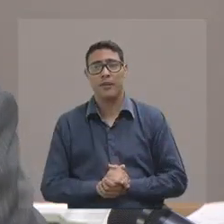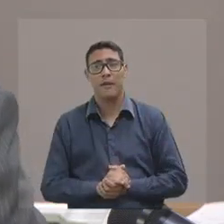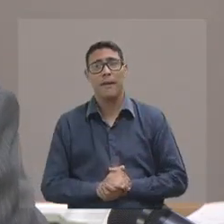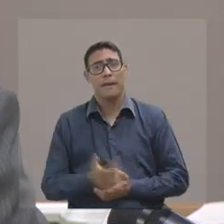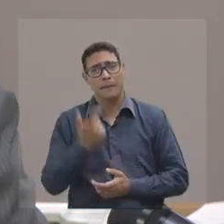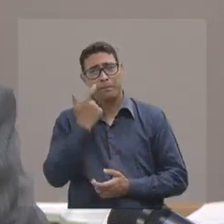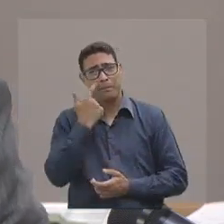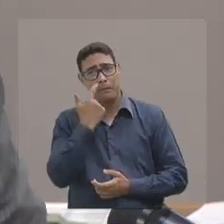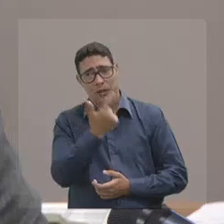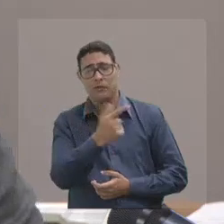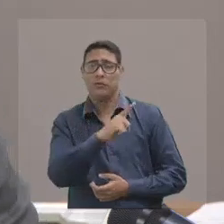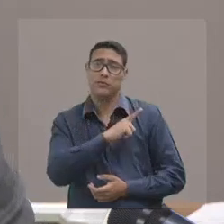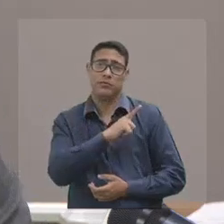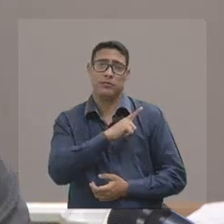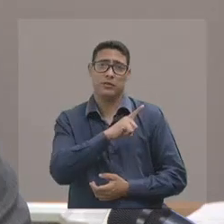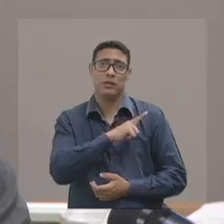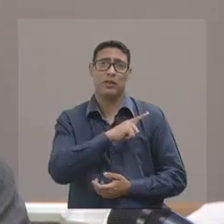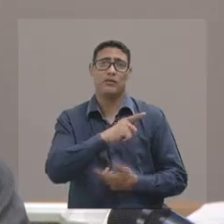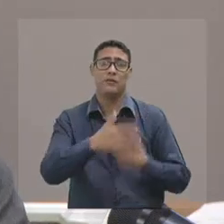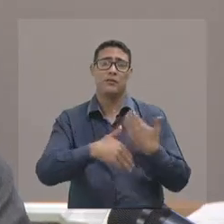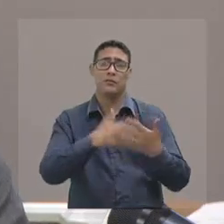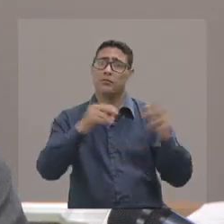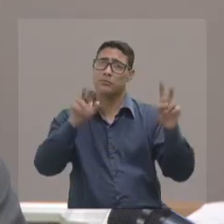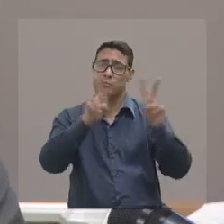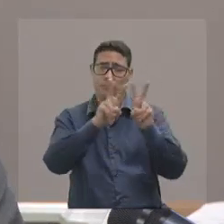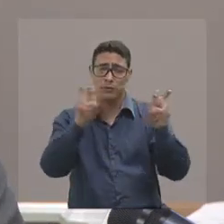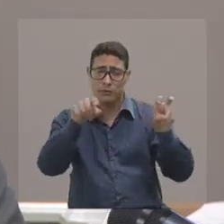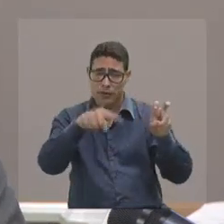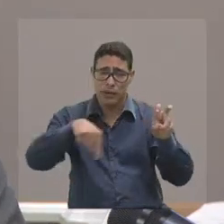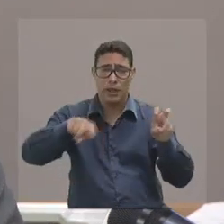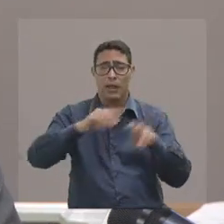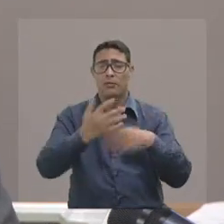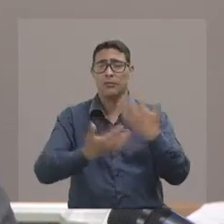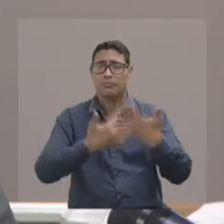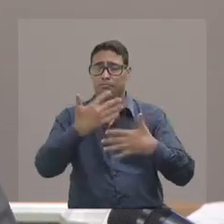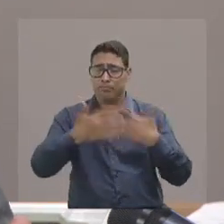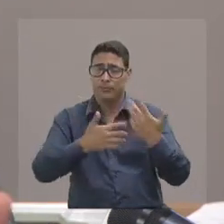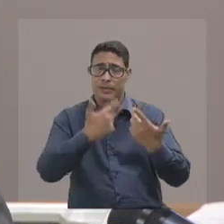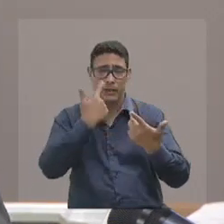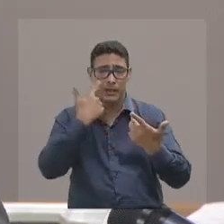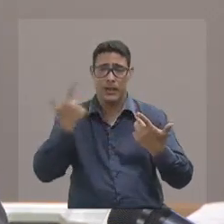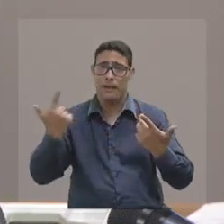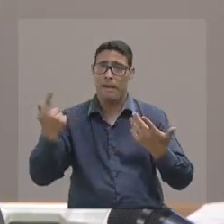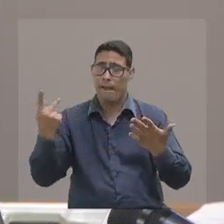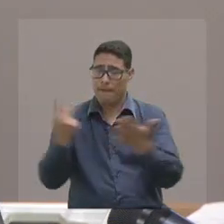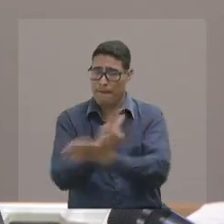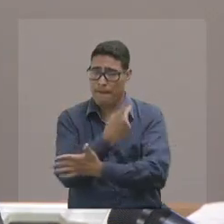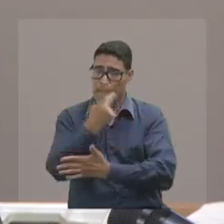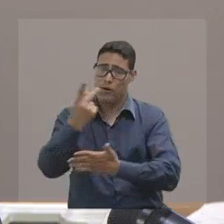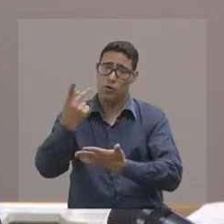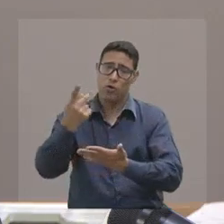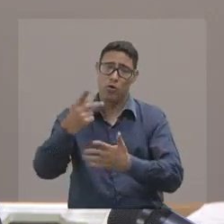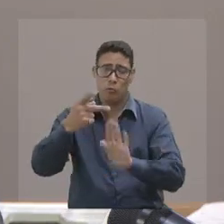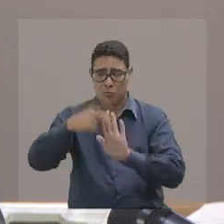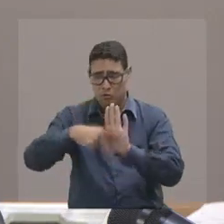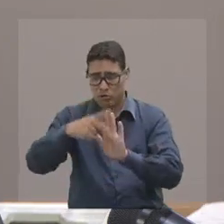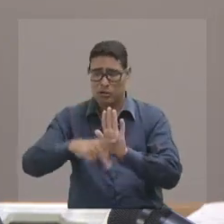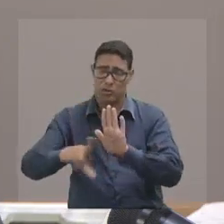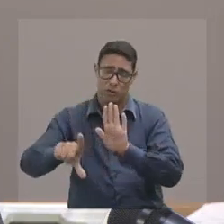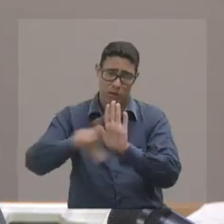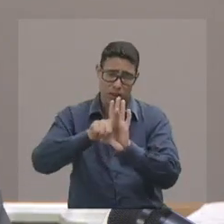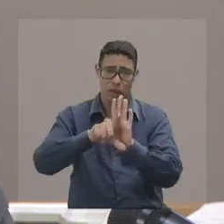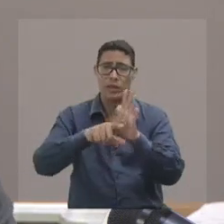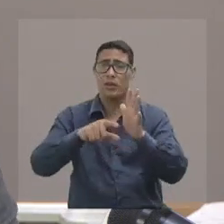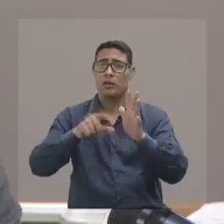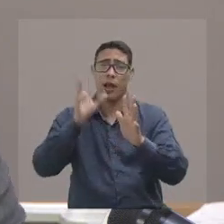intercorrente Foi um tema que eu encampei a derrotada do projeto de lei da precisão intercorrente porque eu achava